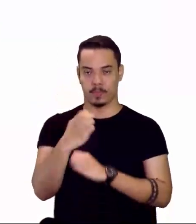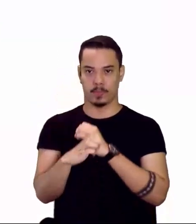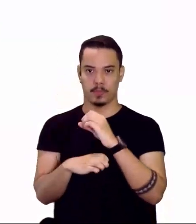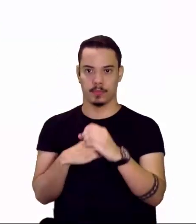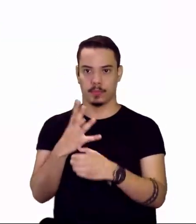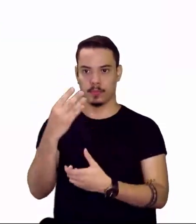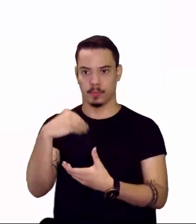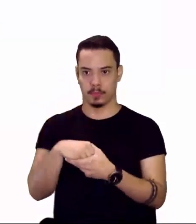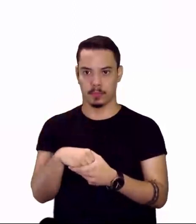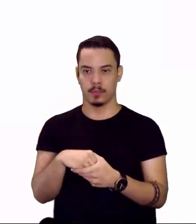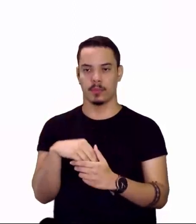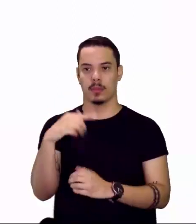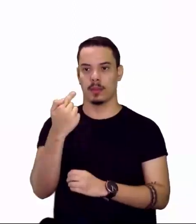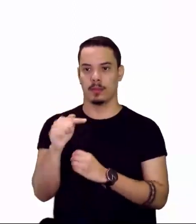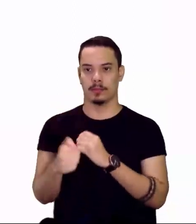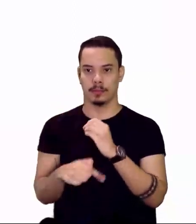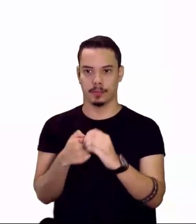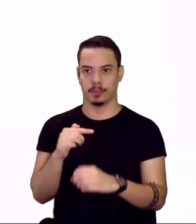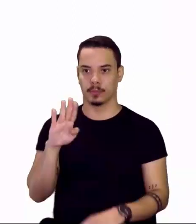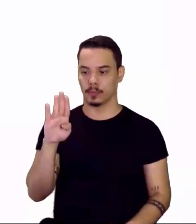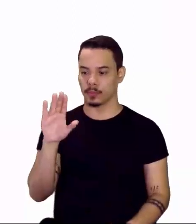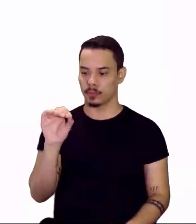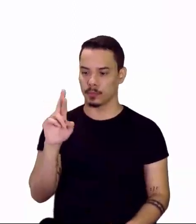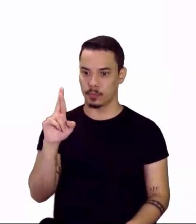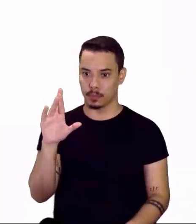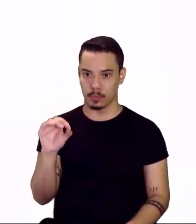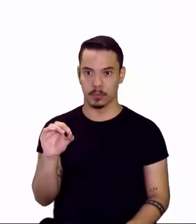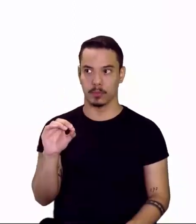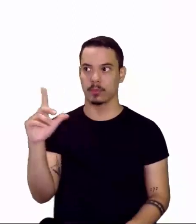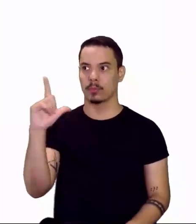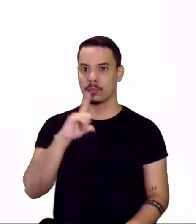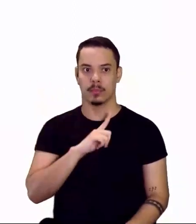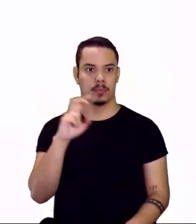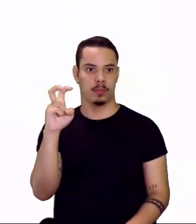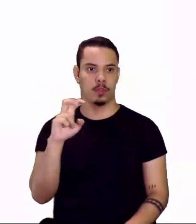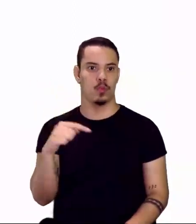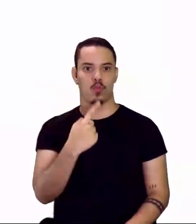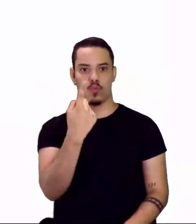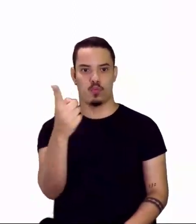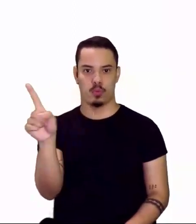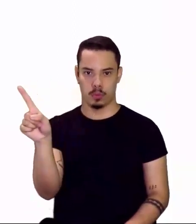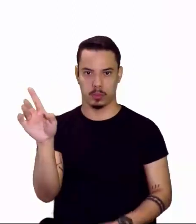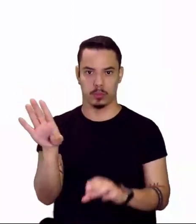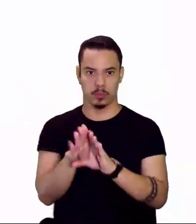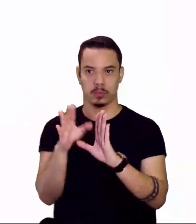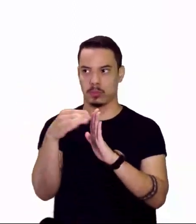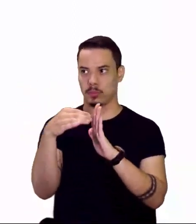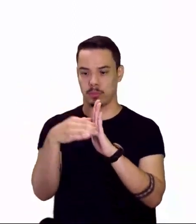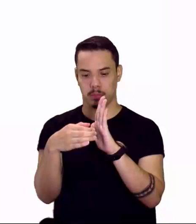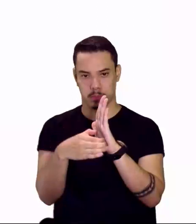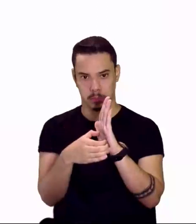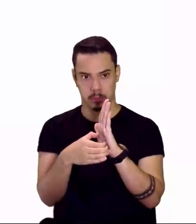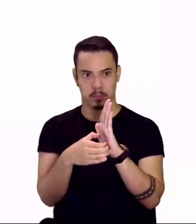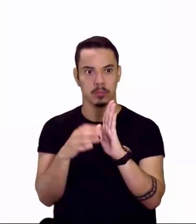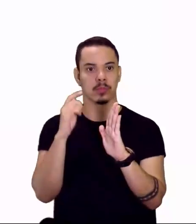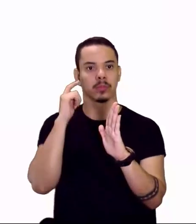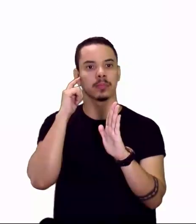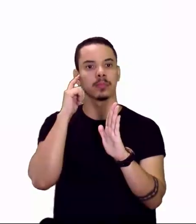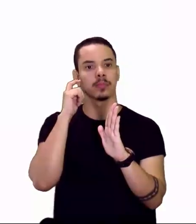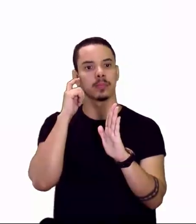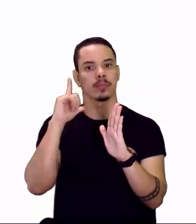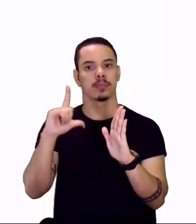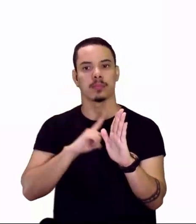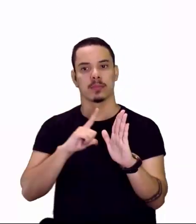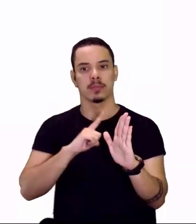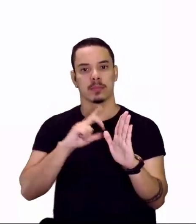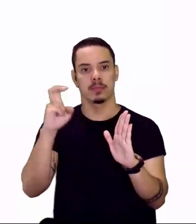boro, que tem 5 elétrons na última camada, está na família 3A, ou que ele tem 5